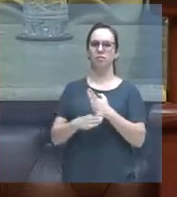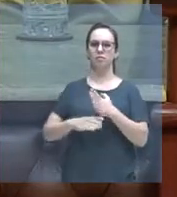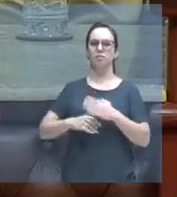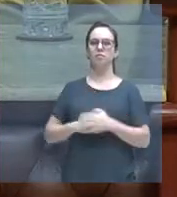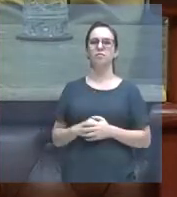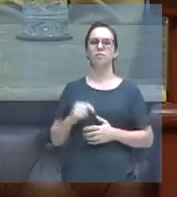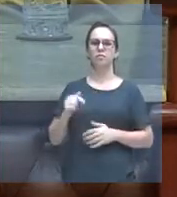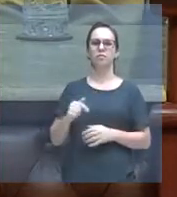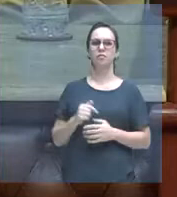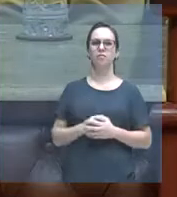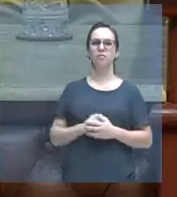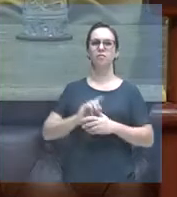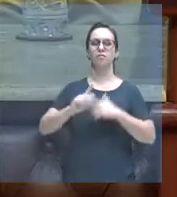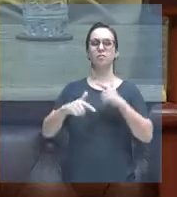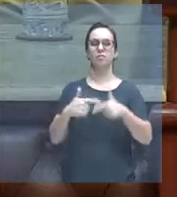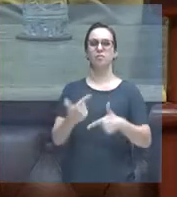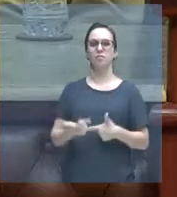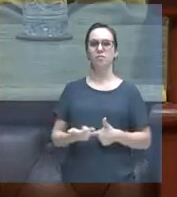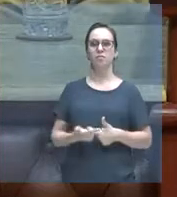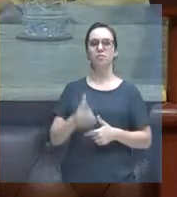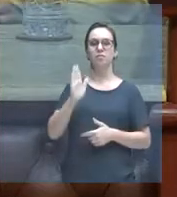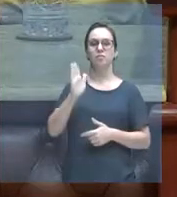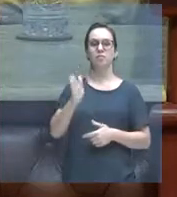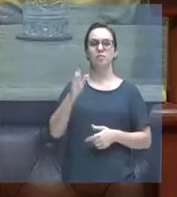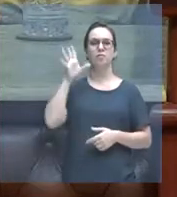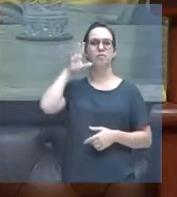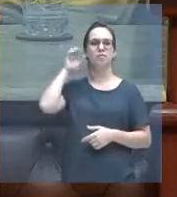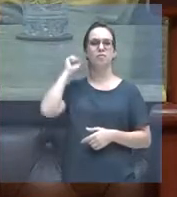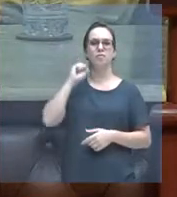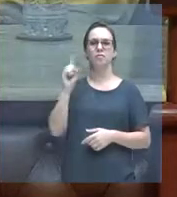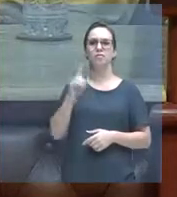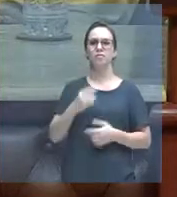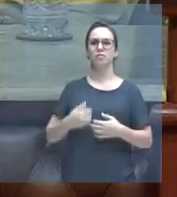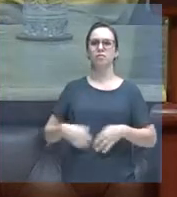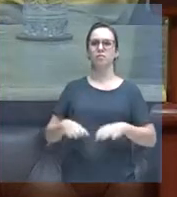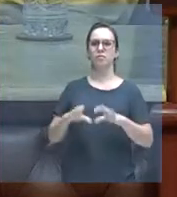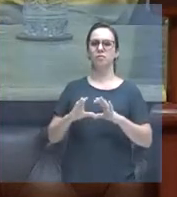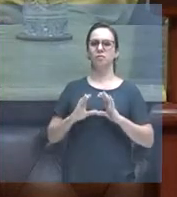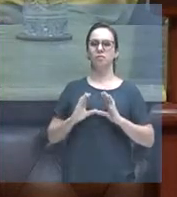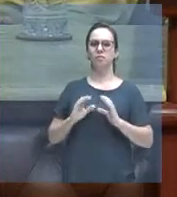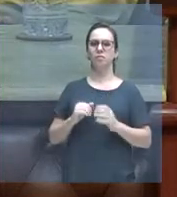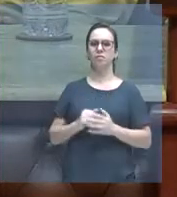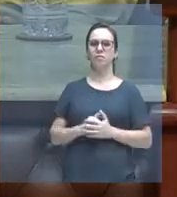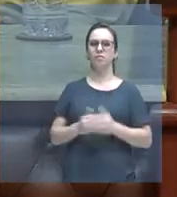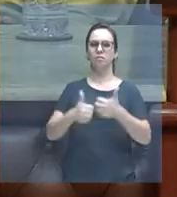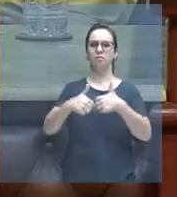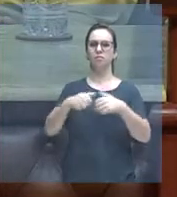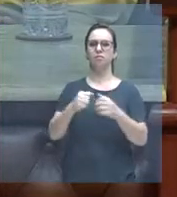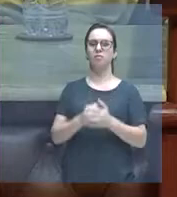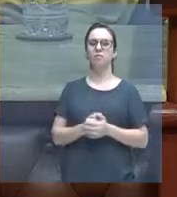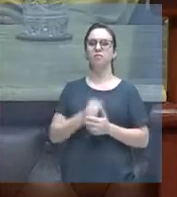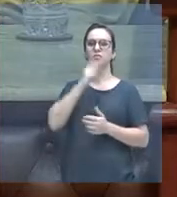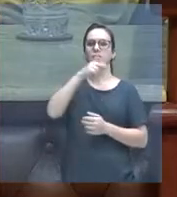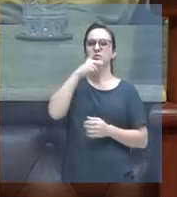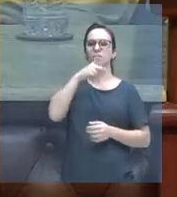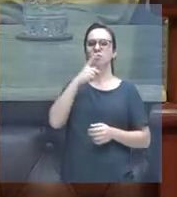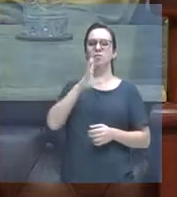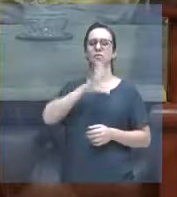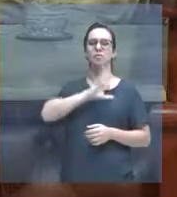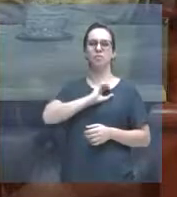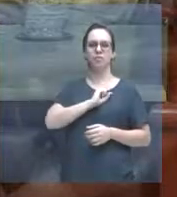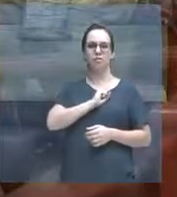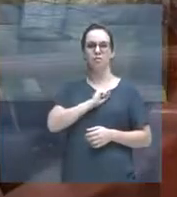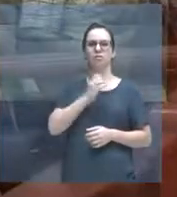essas declarações, né, que não deixam de ser as declarações de amor, de amizade pelo meu